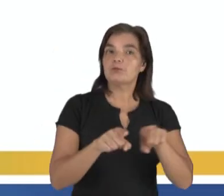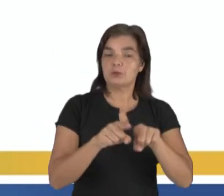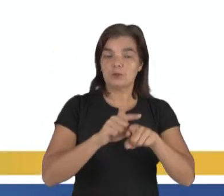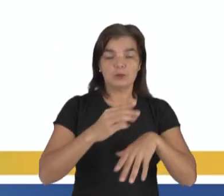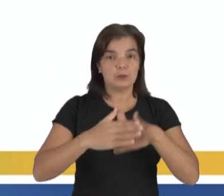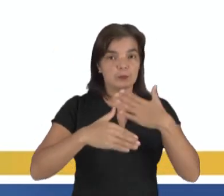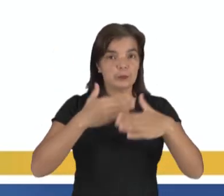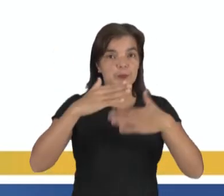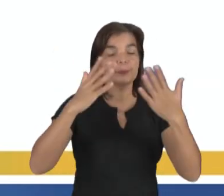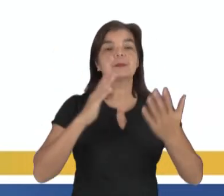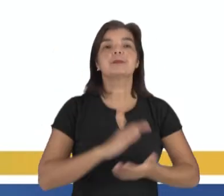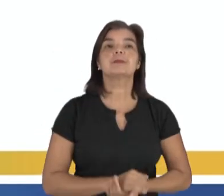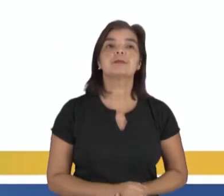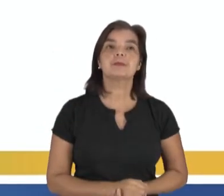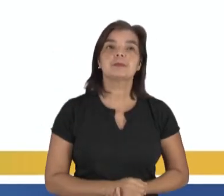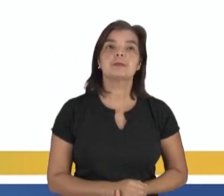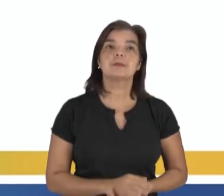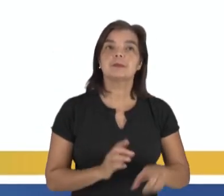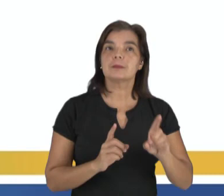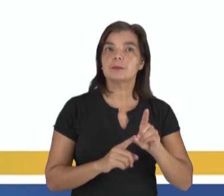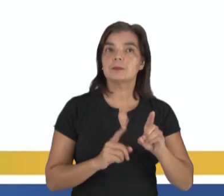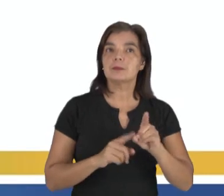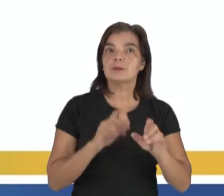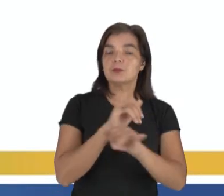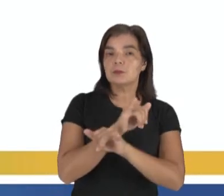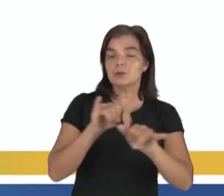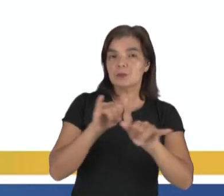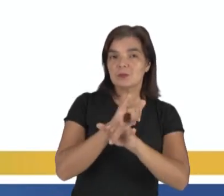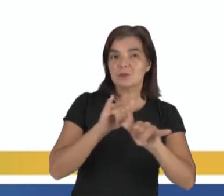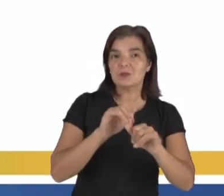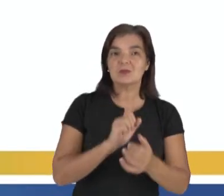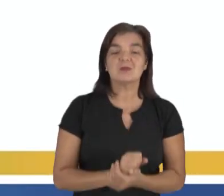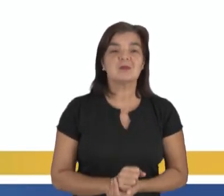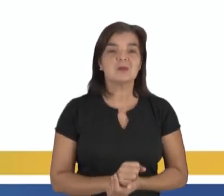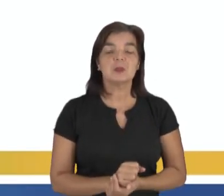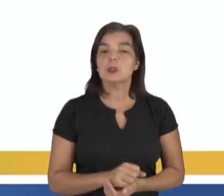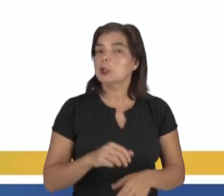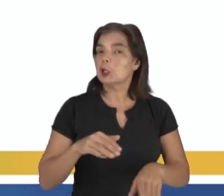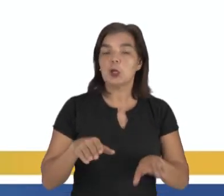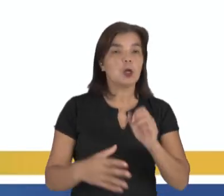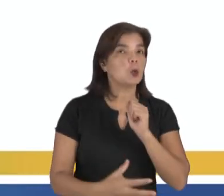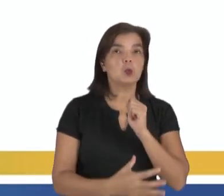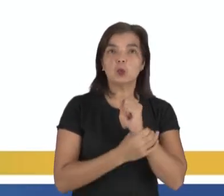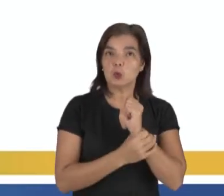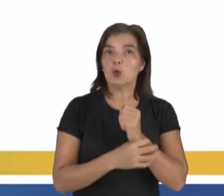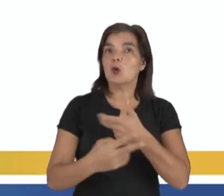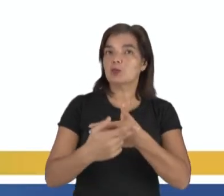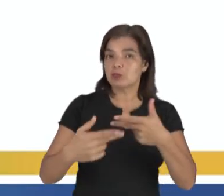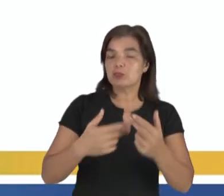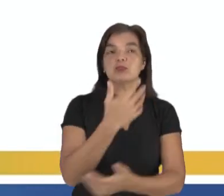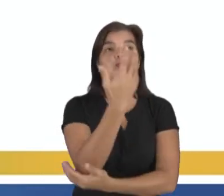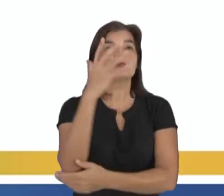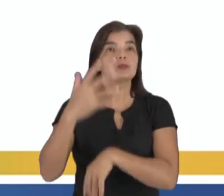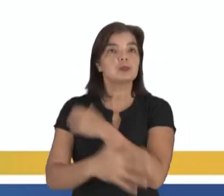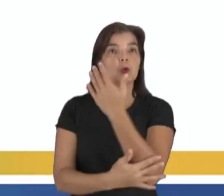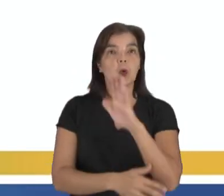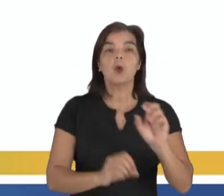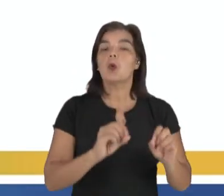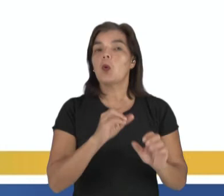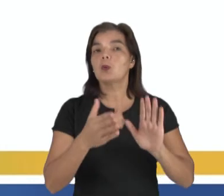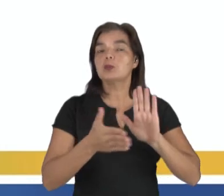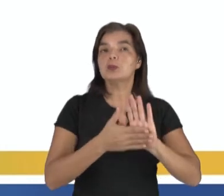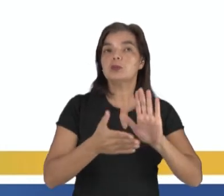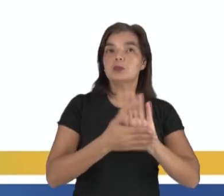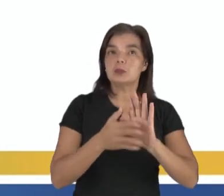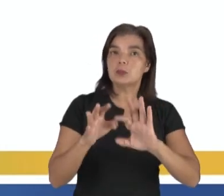em detrimento do desenvolvimento. D. Divulgar a insustentável situação do meio ambiente. Ou